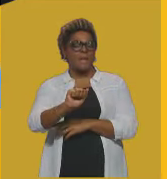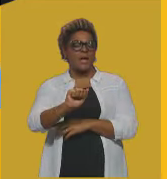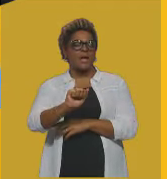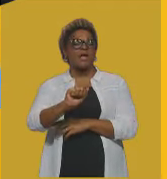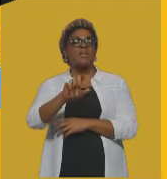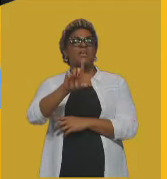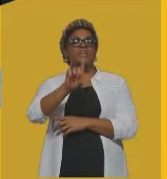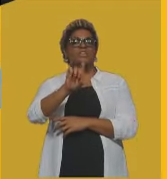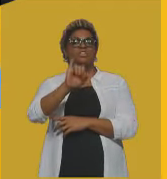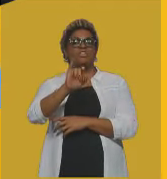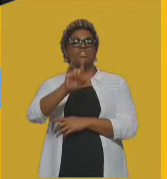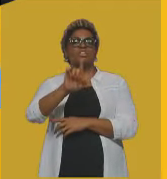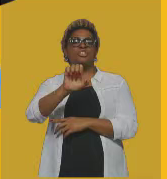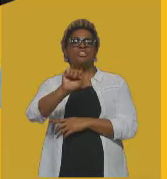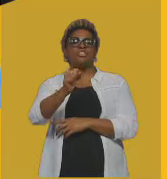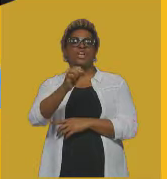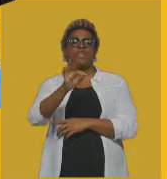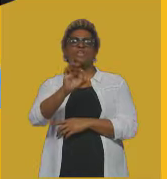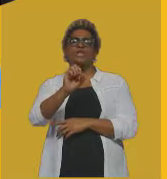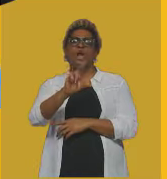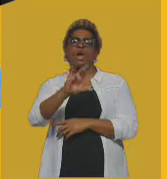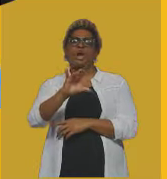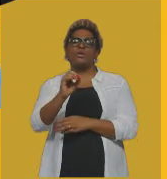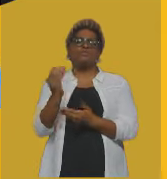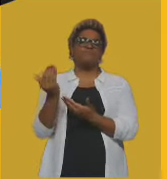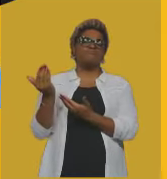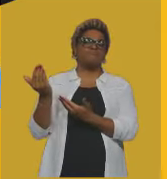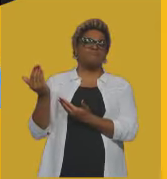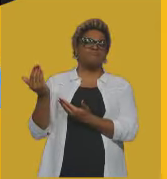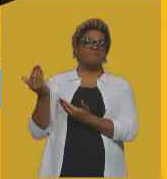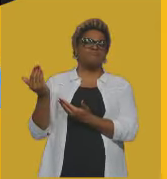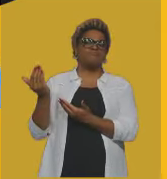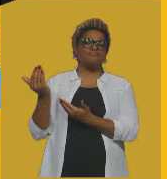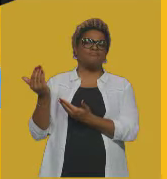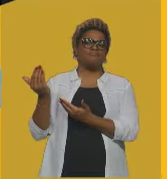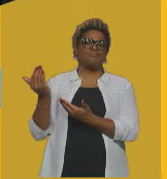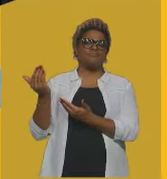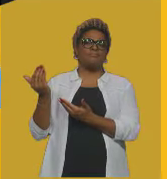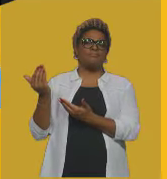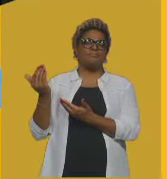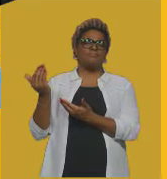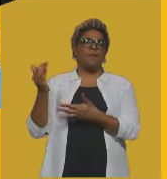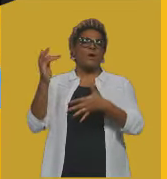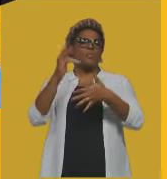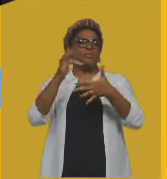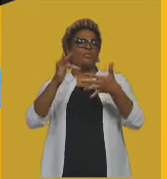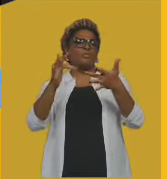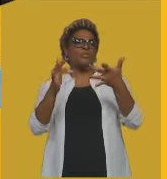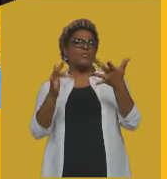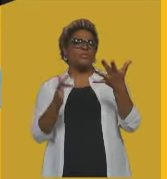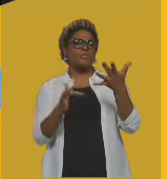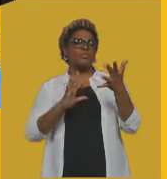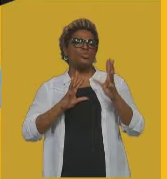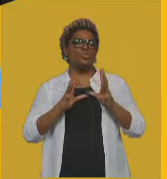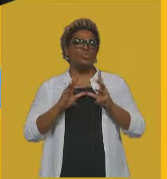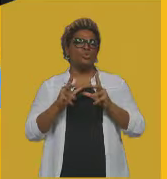boca, faringe, estômago, esôfago, estômago, intestino